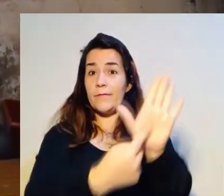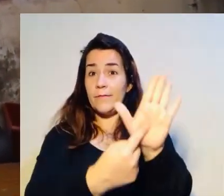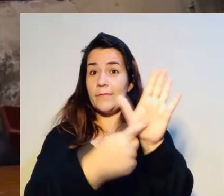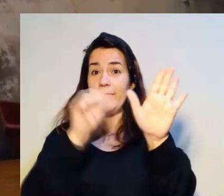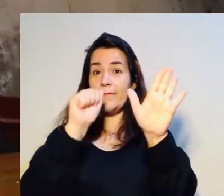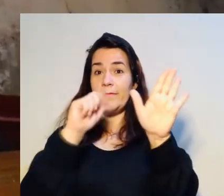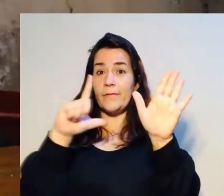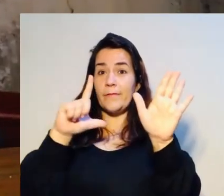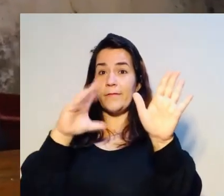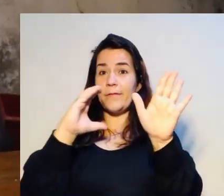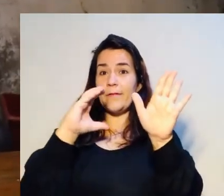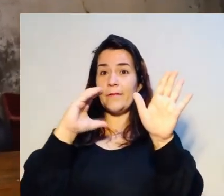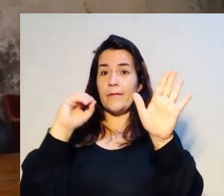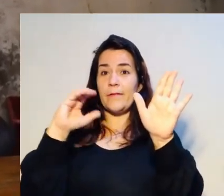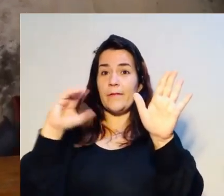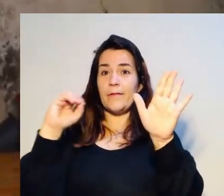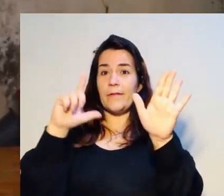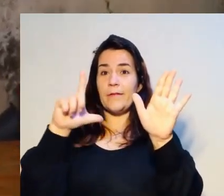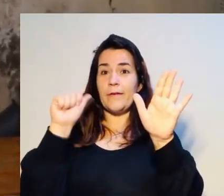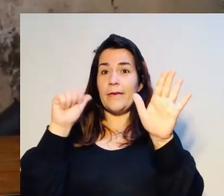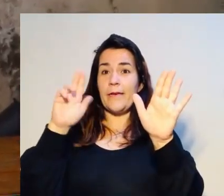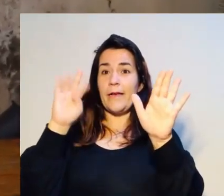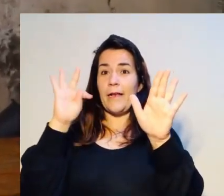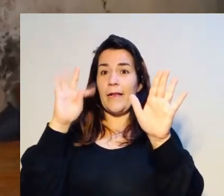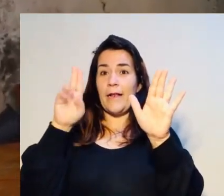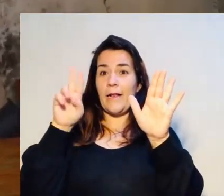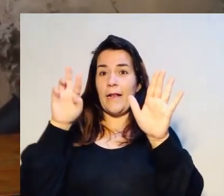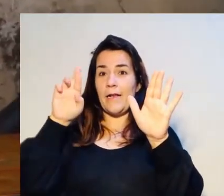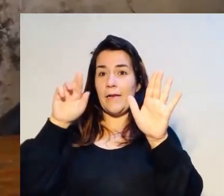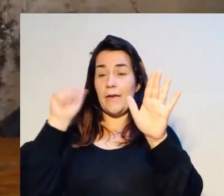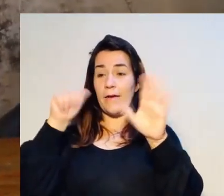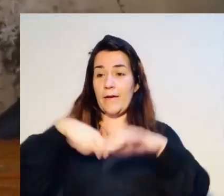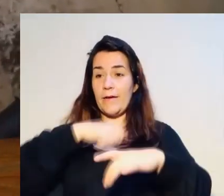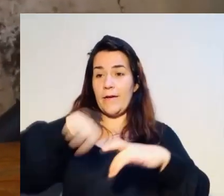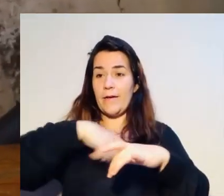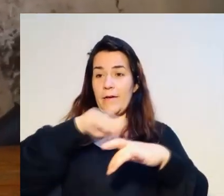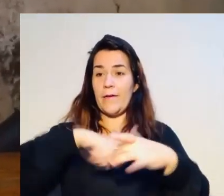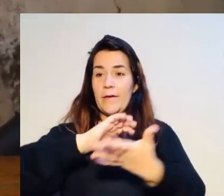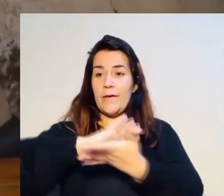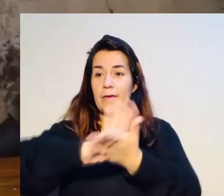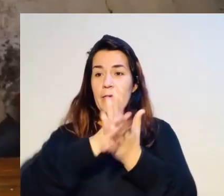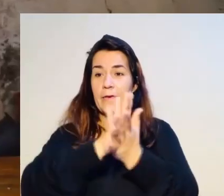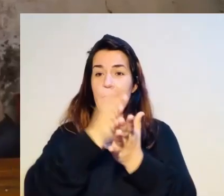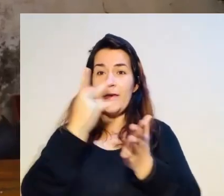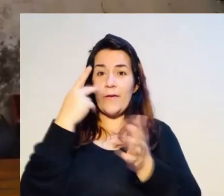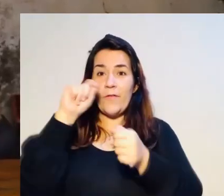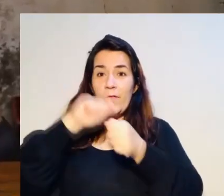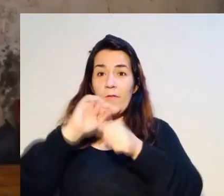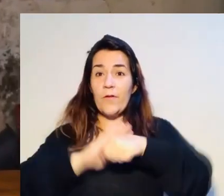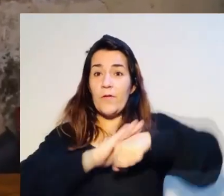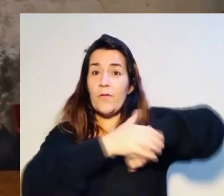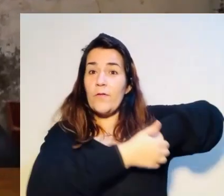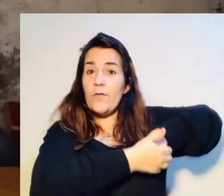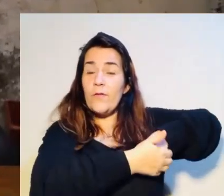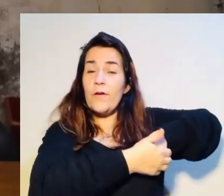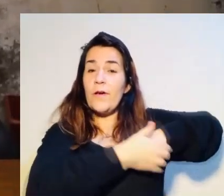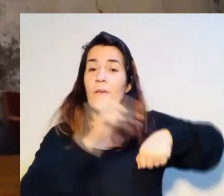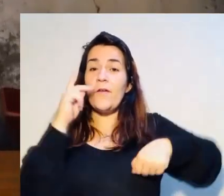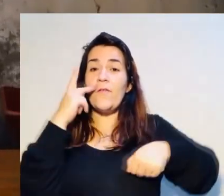Alcoolatura pronta. Erva fresca bonitinha. Mesma coisa, deixa em armário